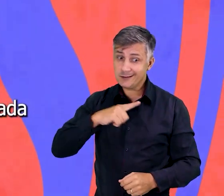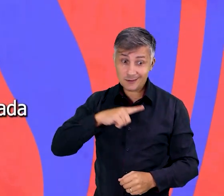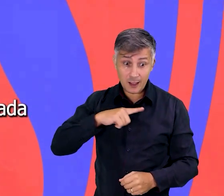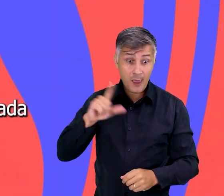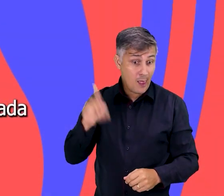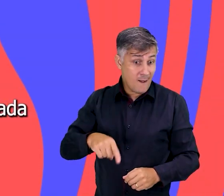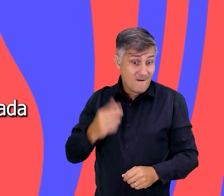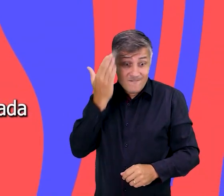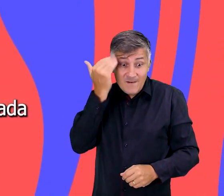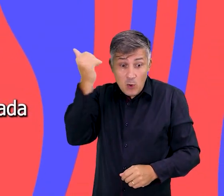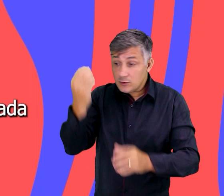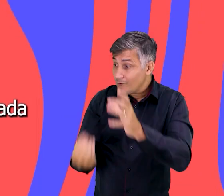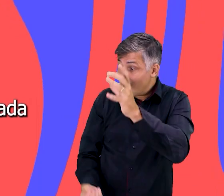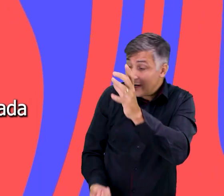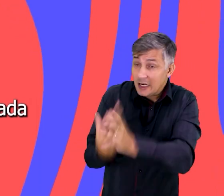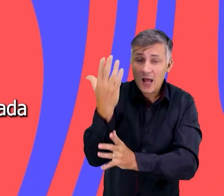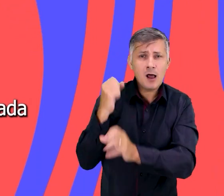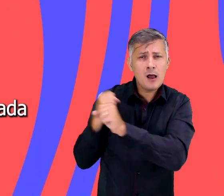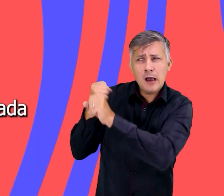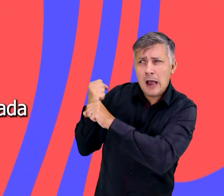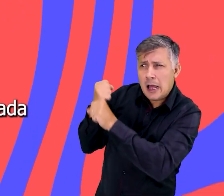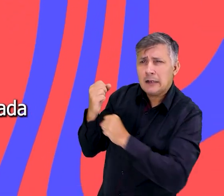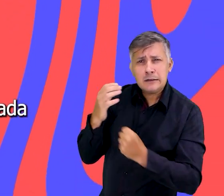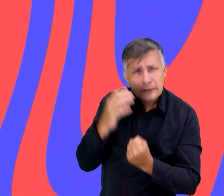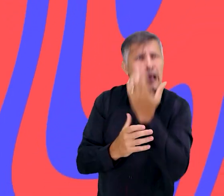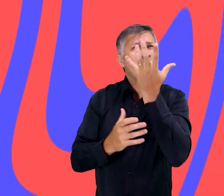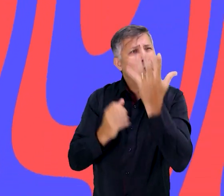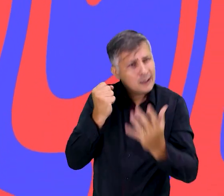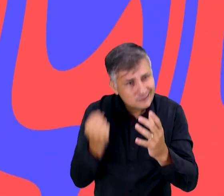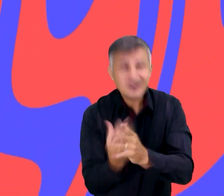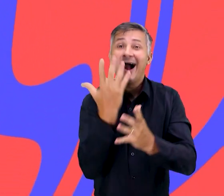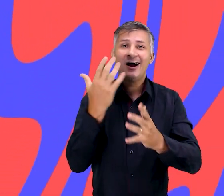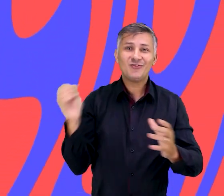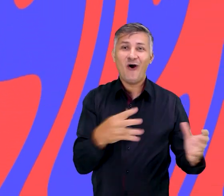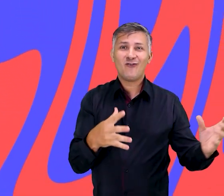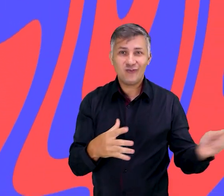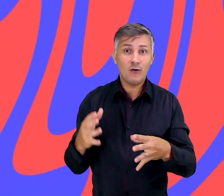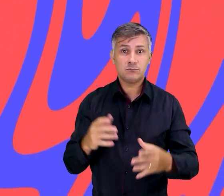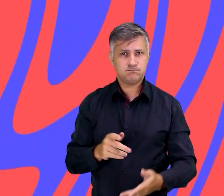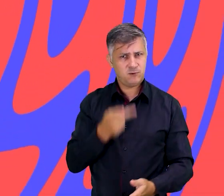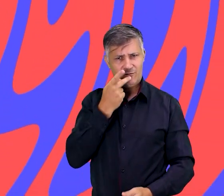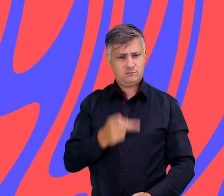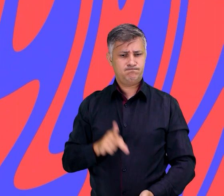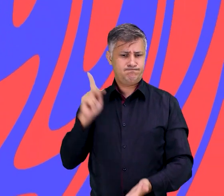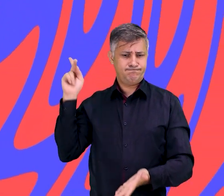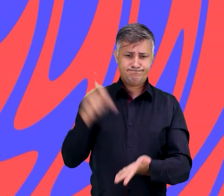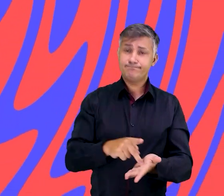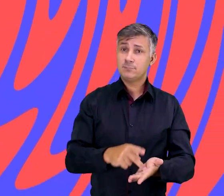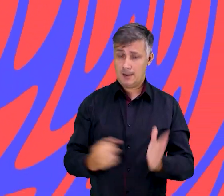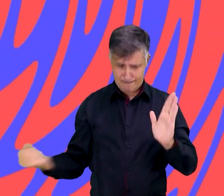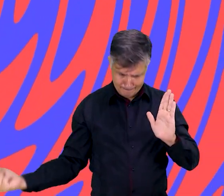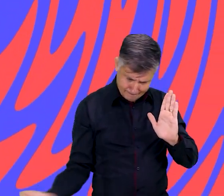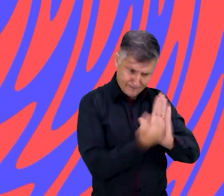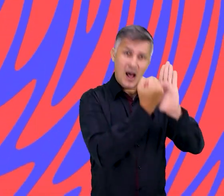uma tendência criada ao longo de décadas. E daí a necessidade de afirmar e reconhecer como